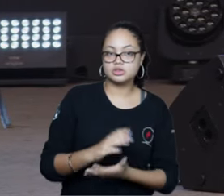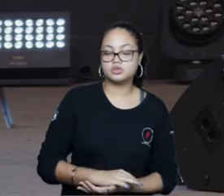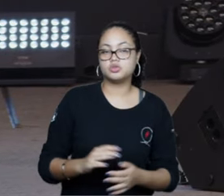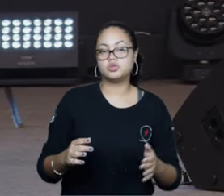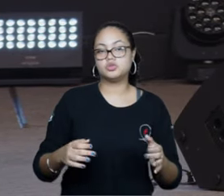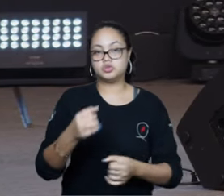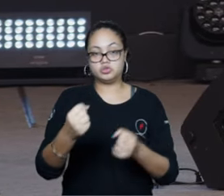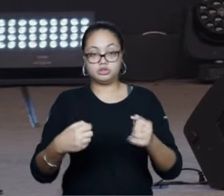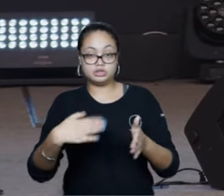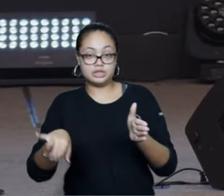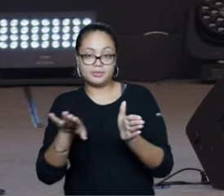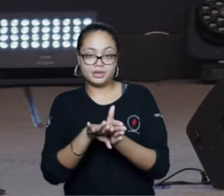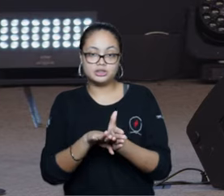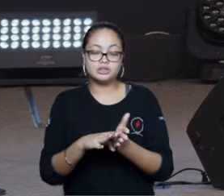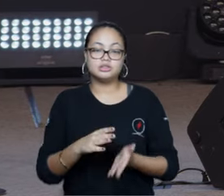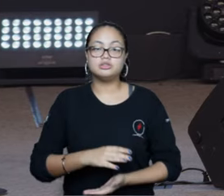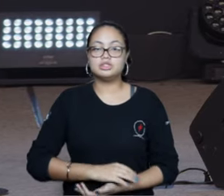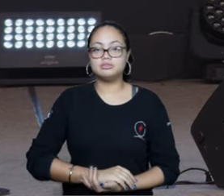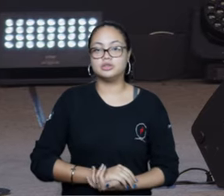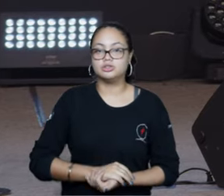estacionamento do Sambódromo